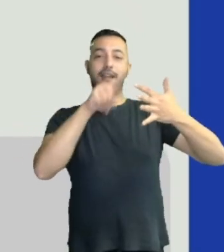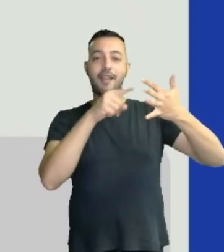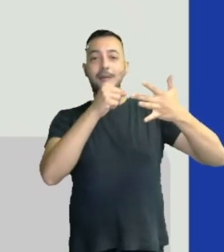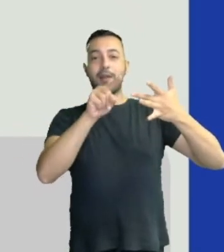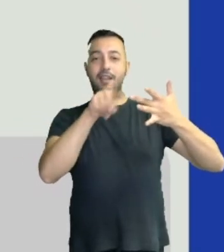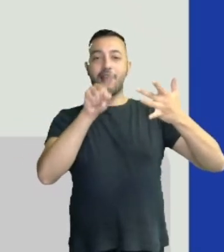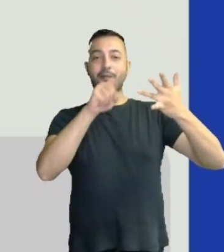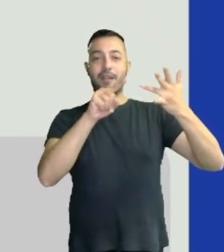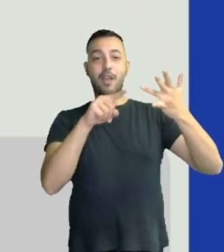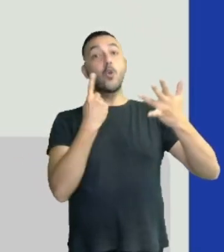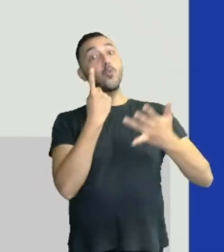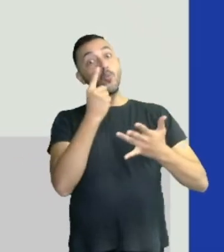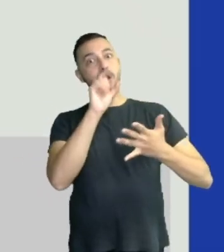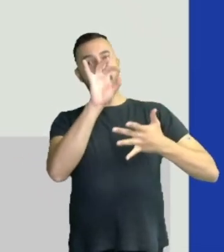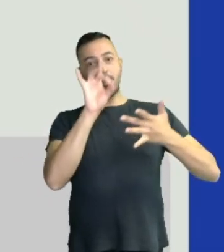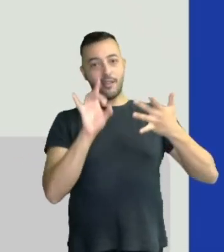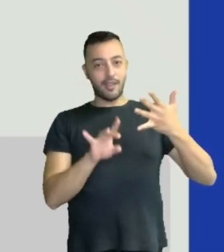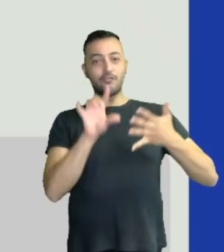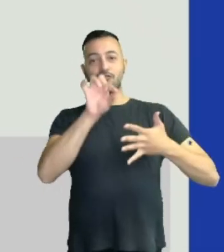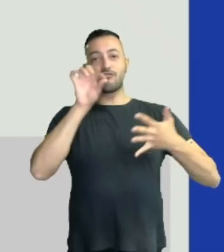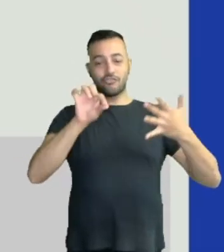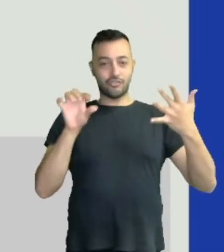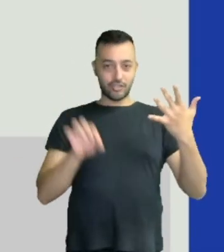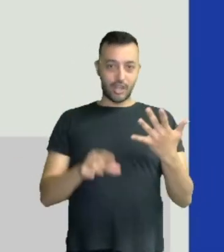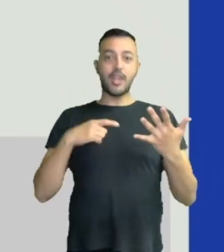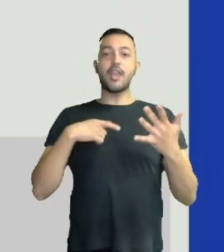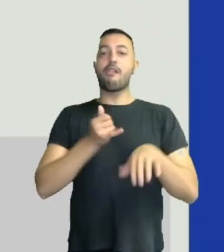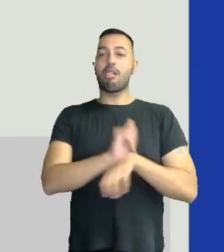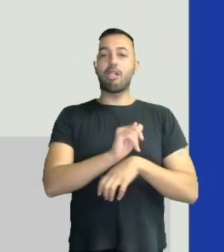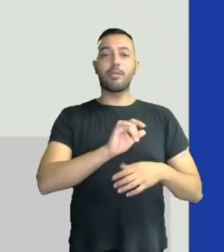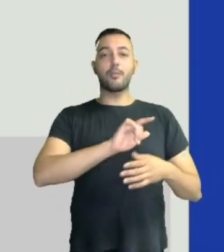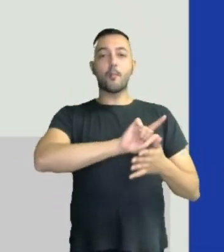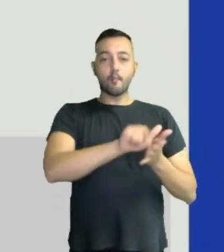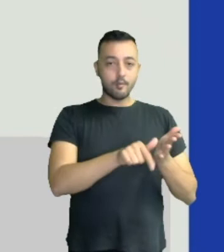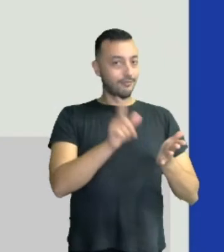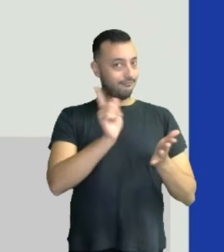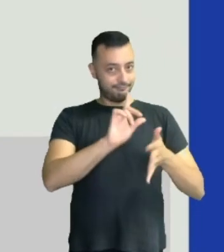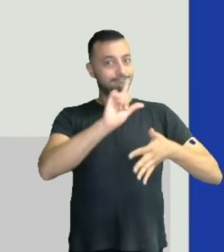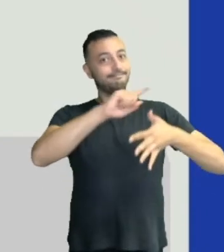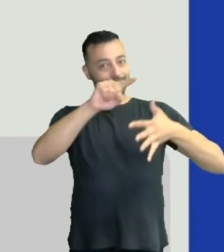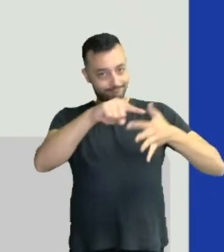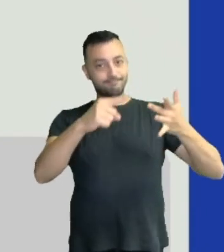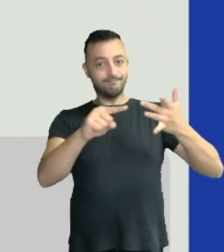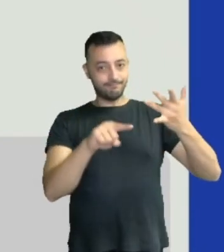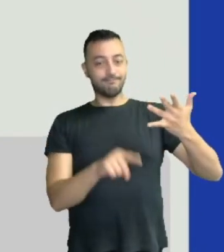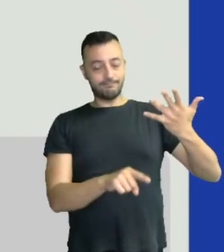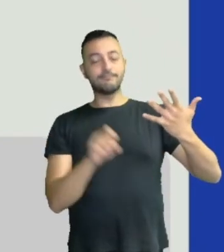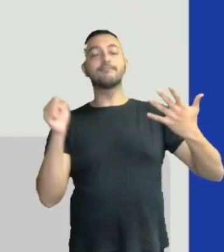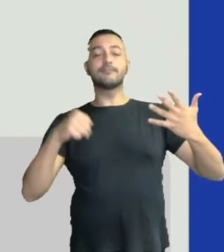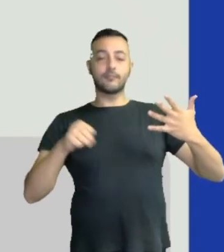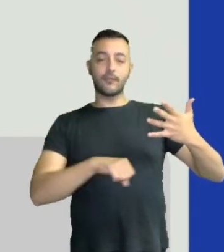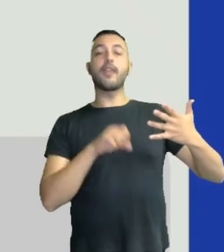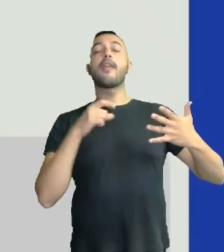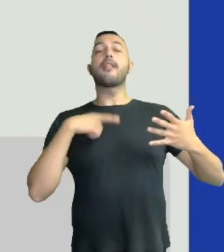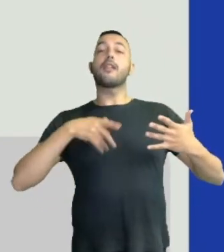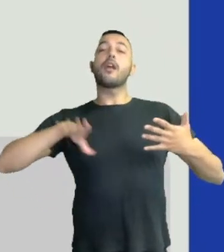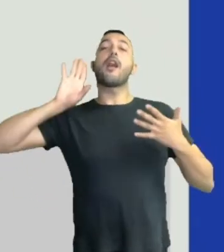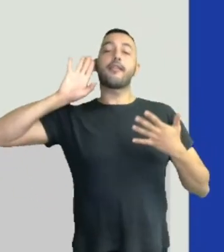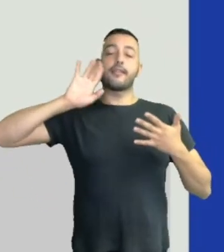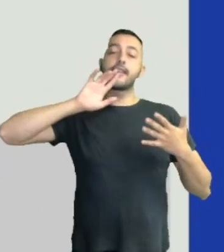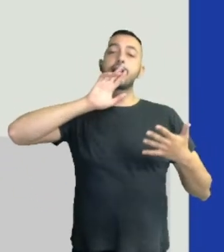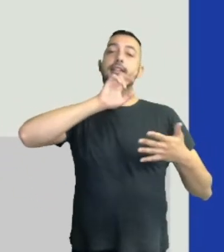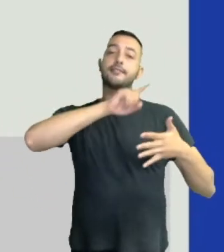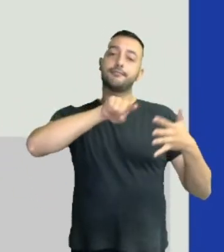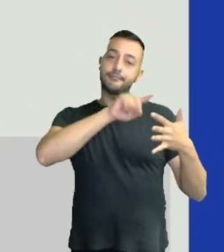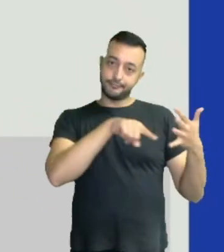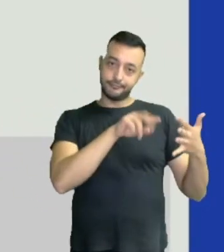deixará a questão em branco. A figura ilustra 2 maneiras diferentes de o candidato preencher questões de